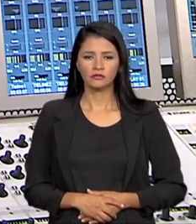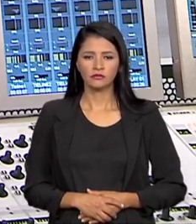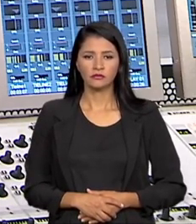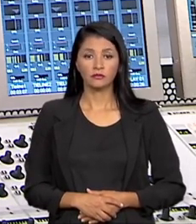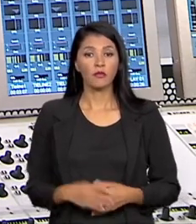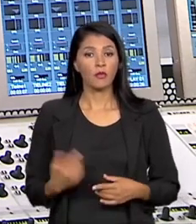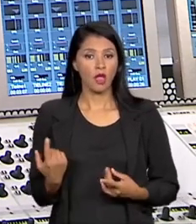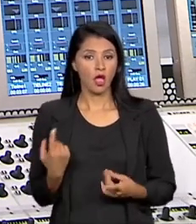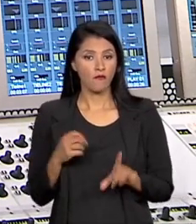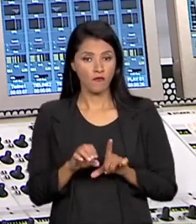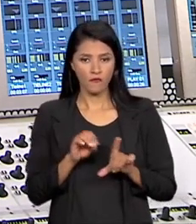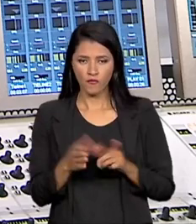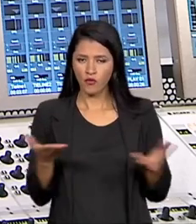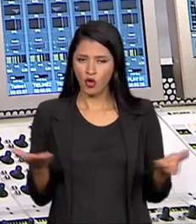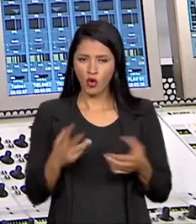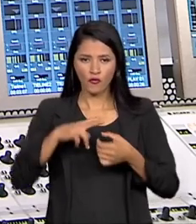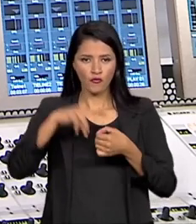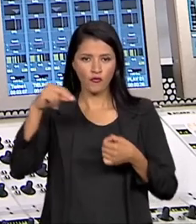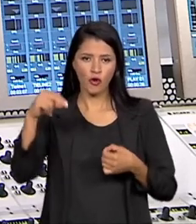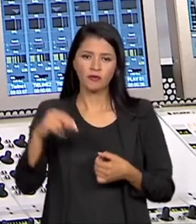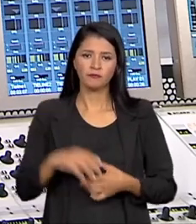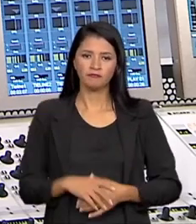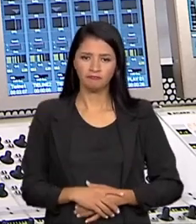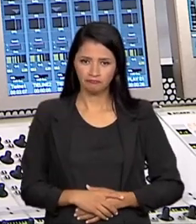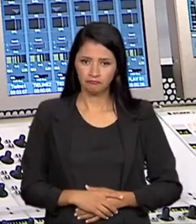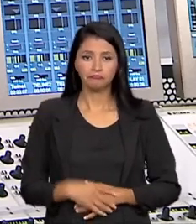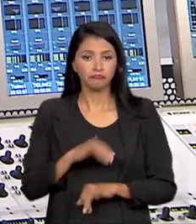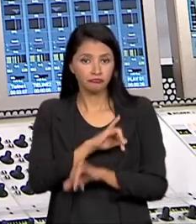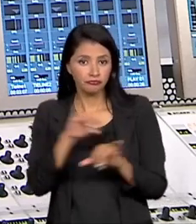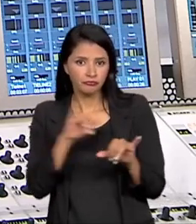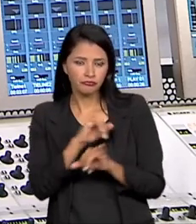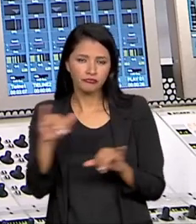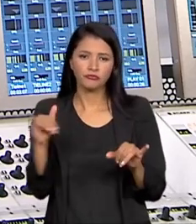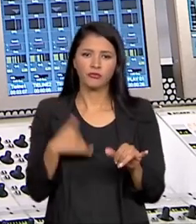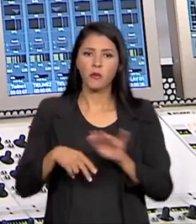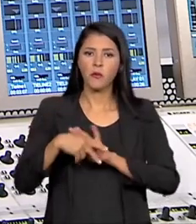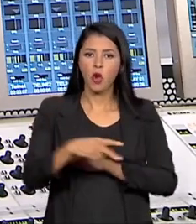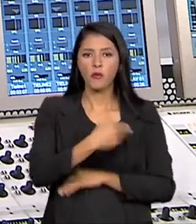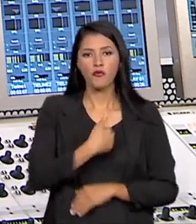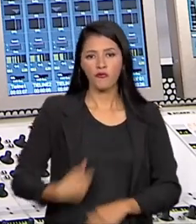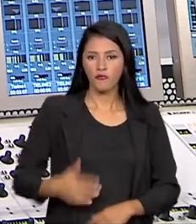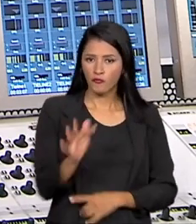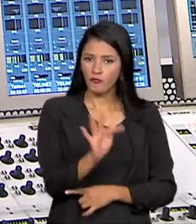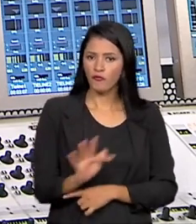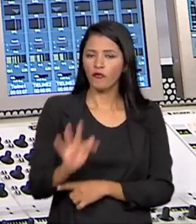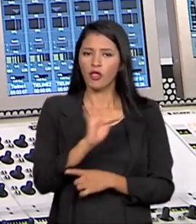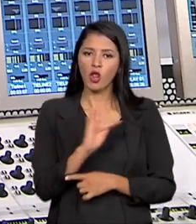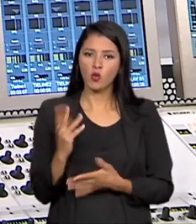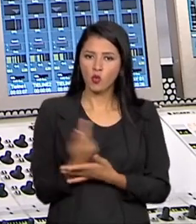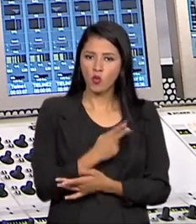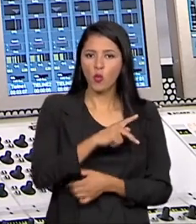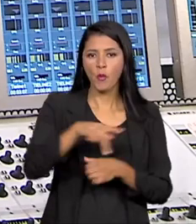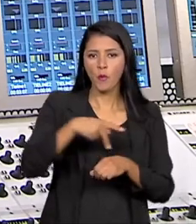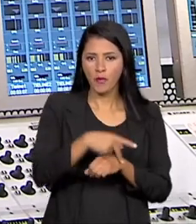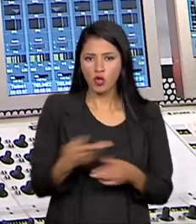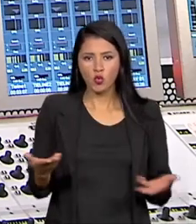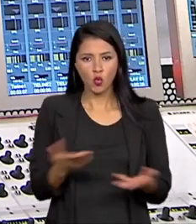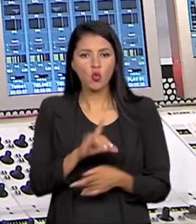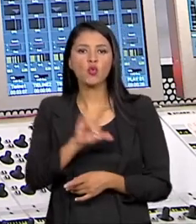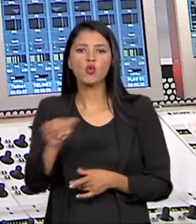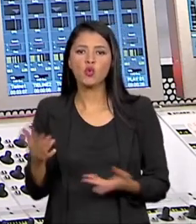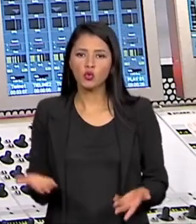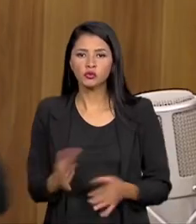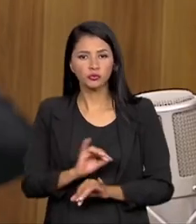está no ar a voz do Brasil as notícias do governo federal que movimentaram o país no dia de hoje